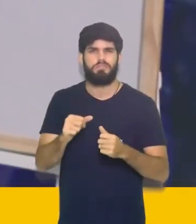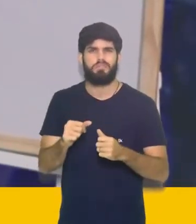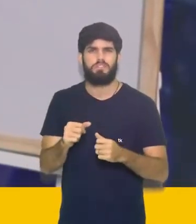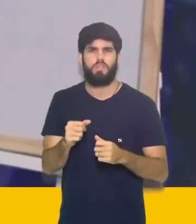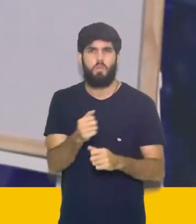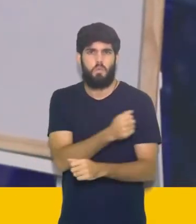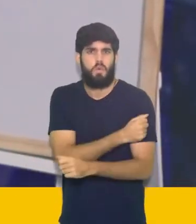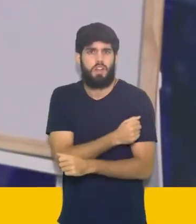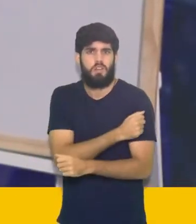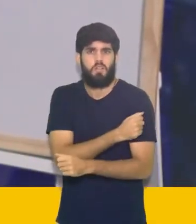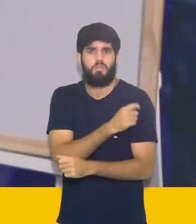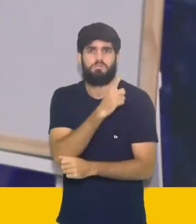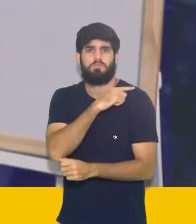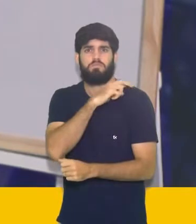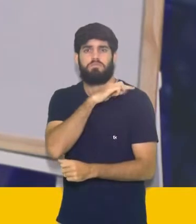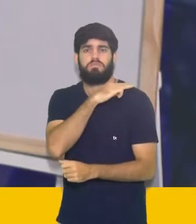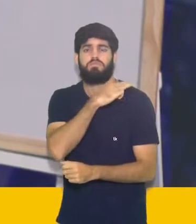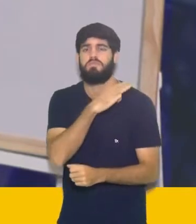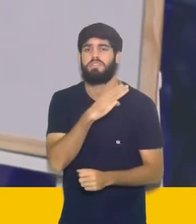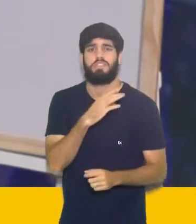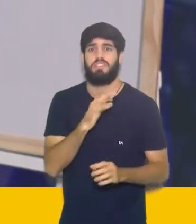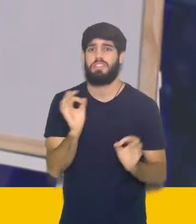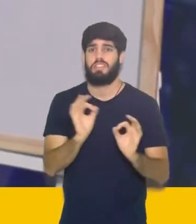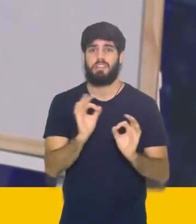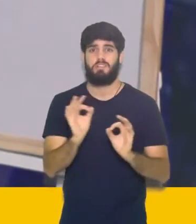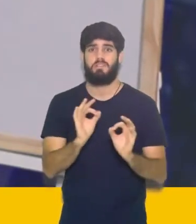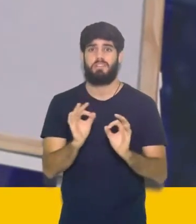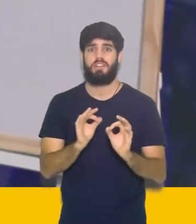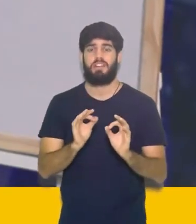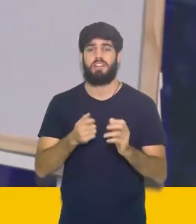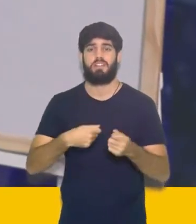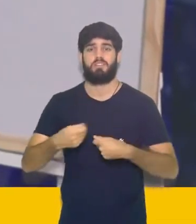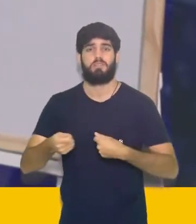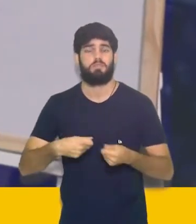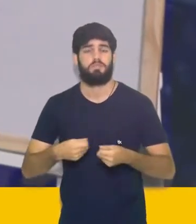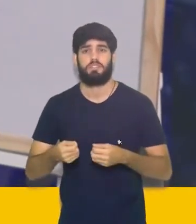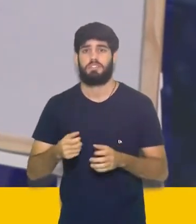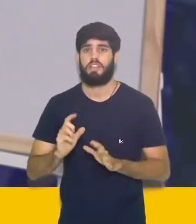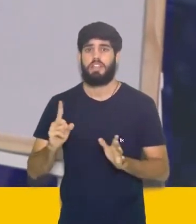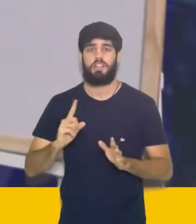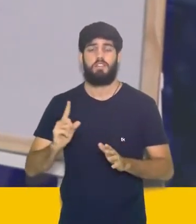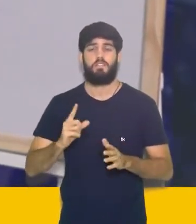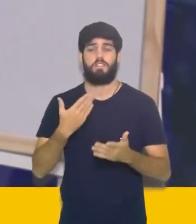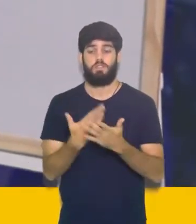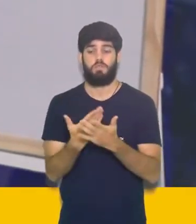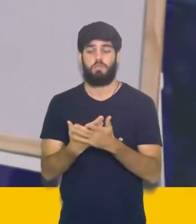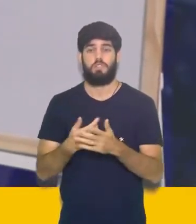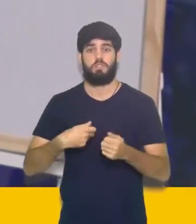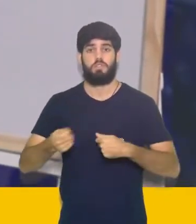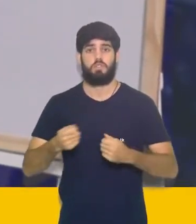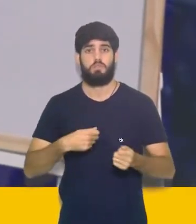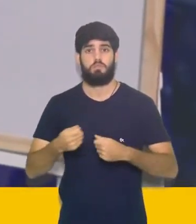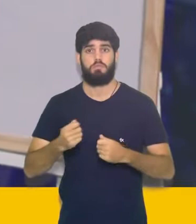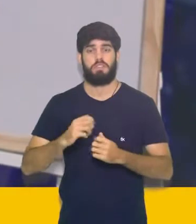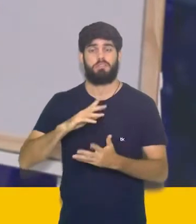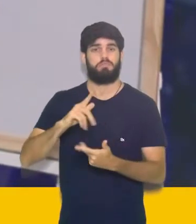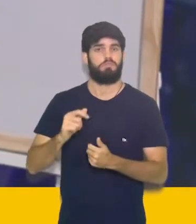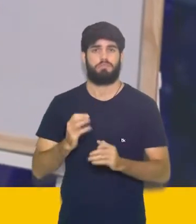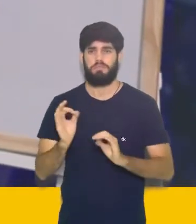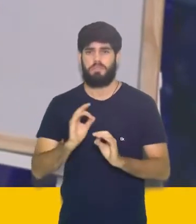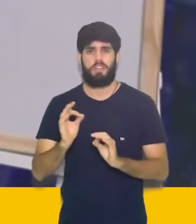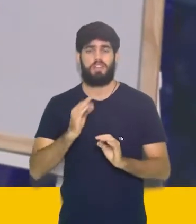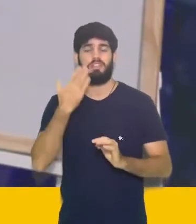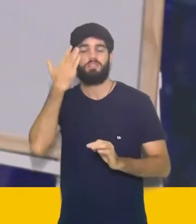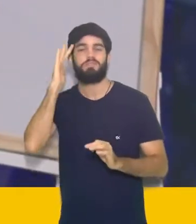O aluno do ensino médio, ele não é economista, ele não faz economia internacional, ele não vai saber falar